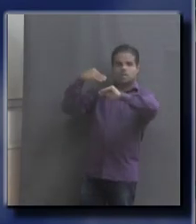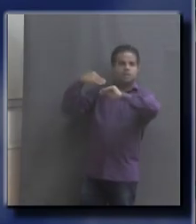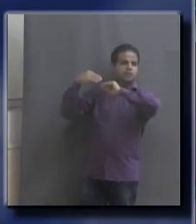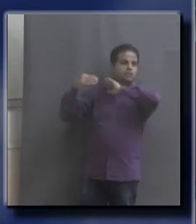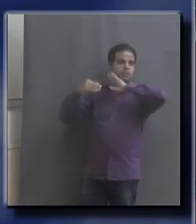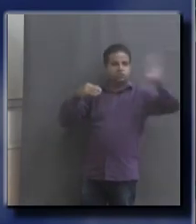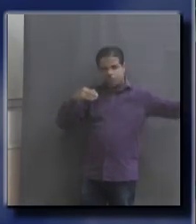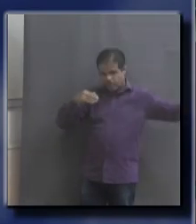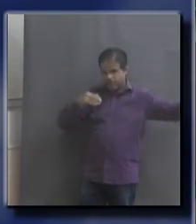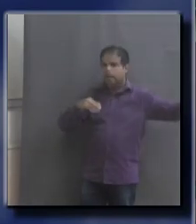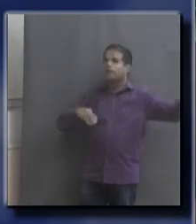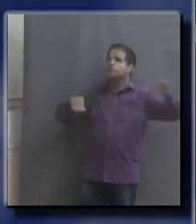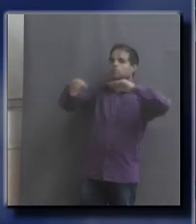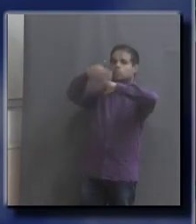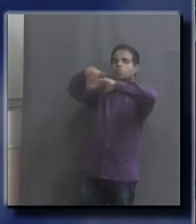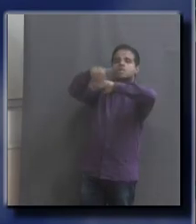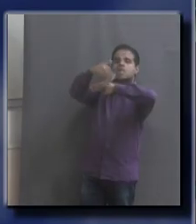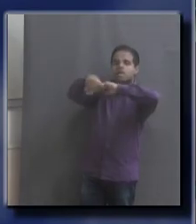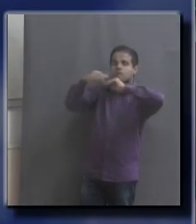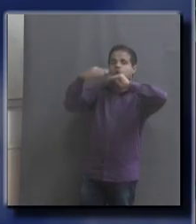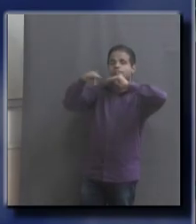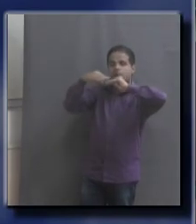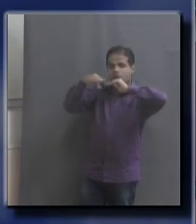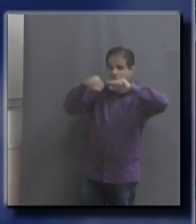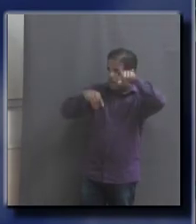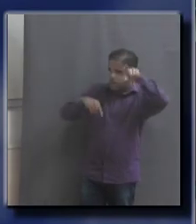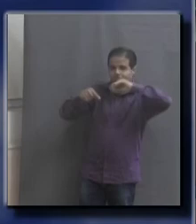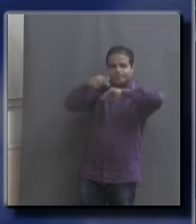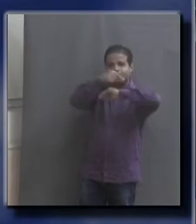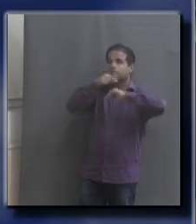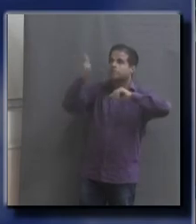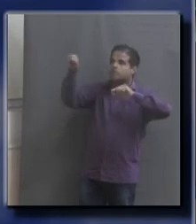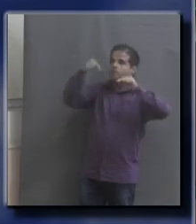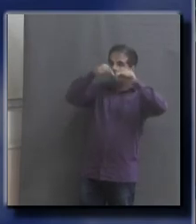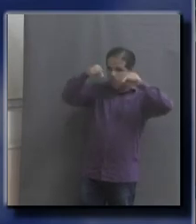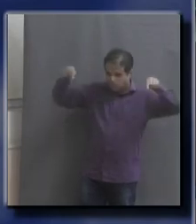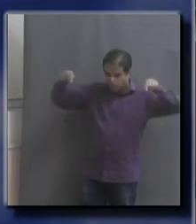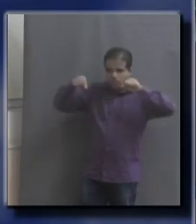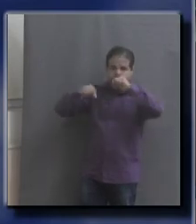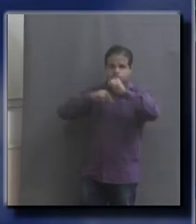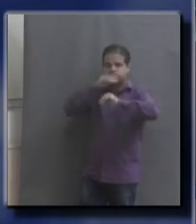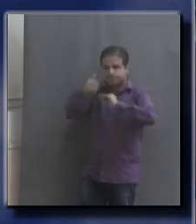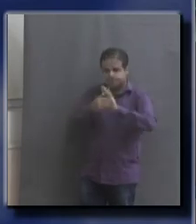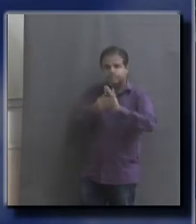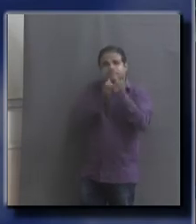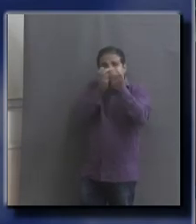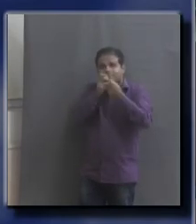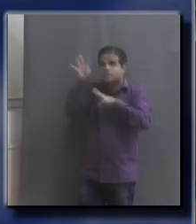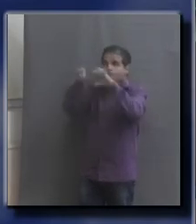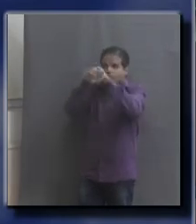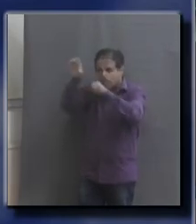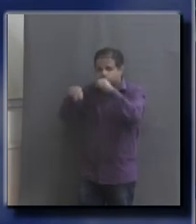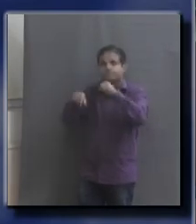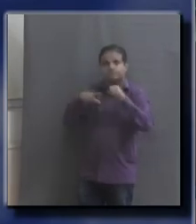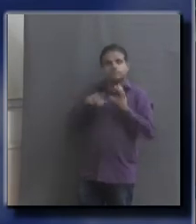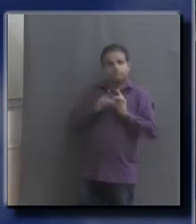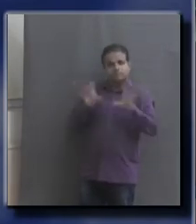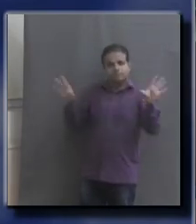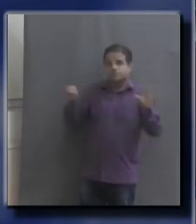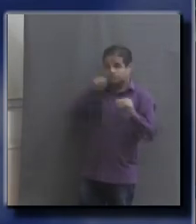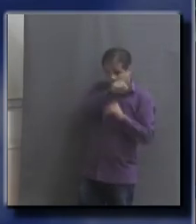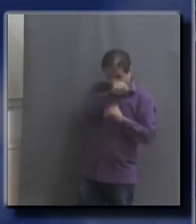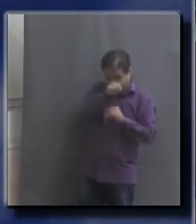para o endereço, né, que está recolhendo, né, todas as informações. Está até aqui